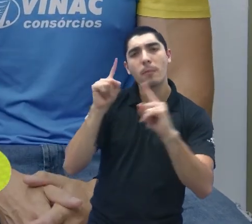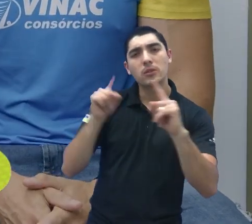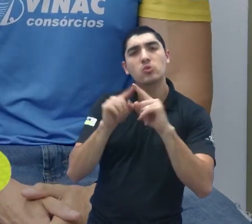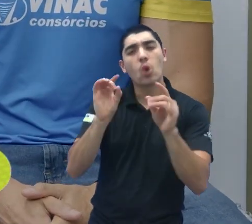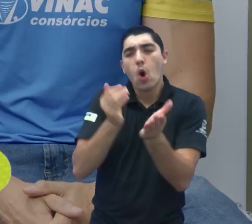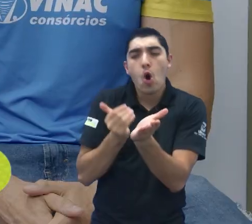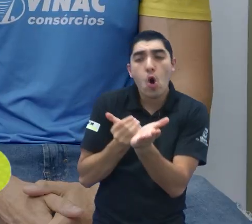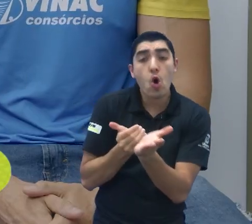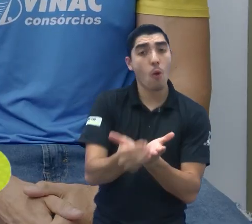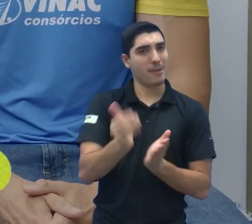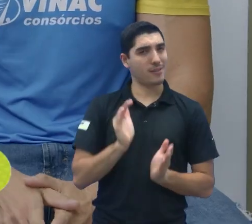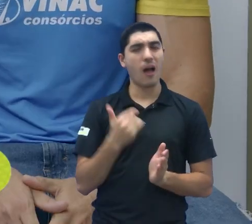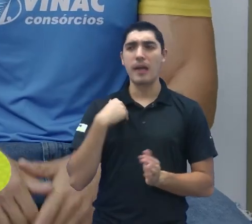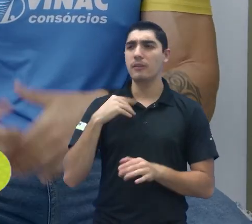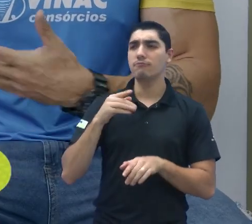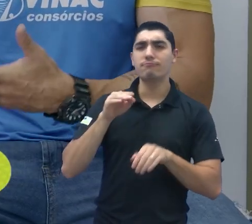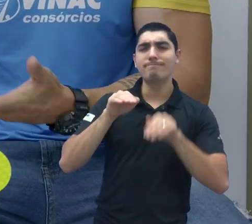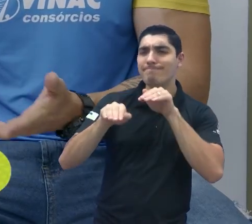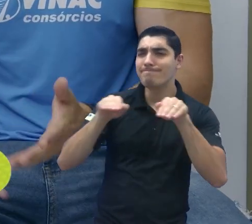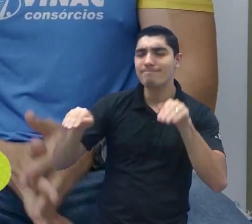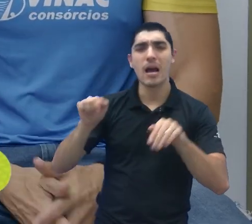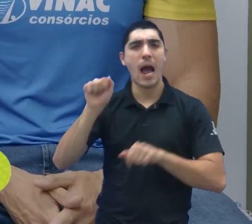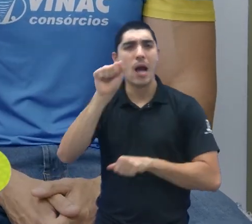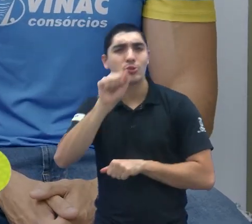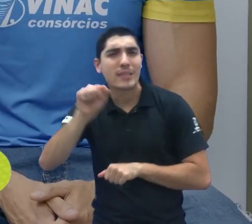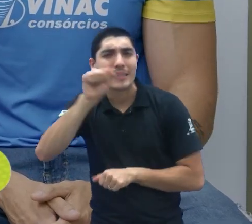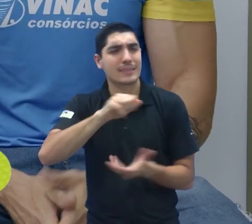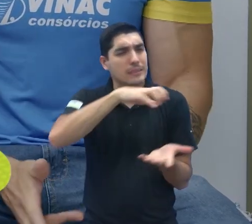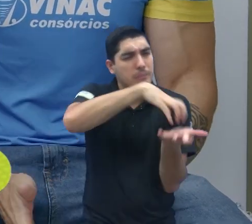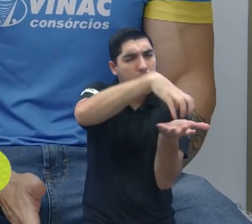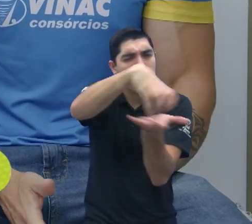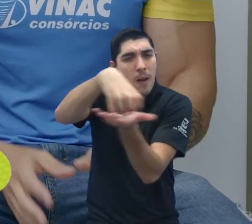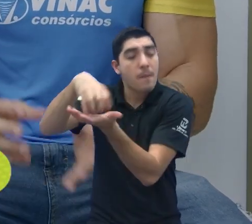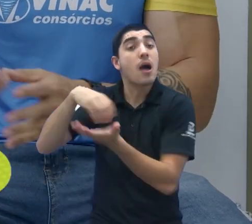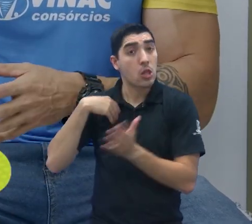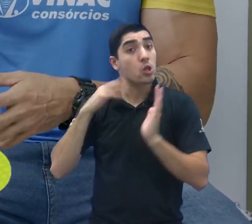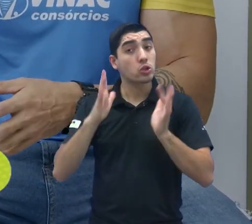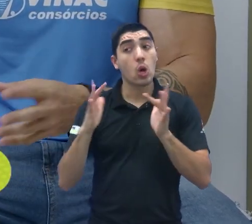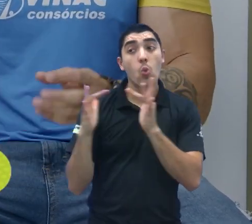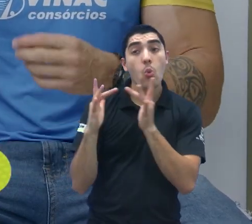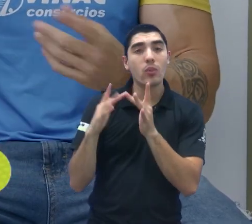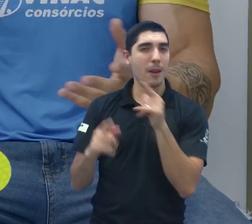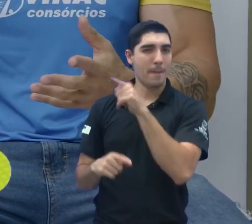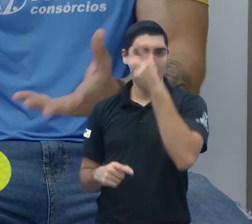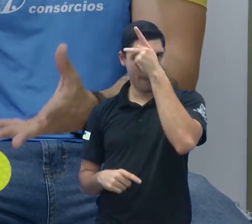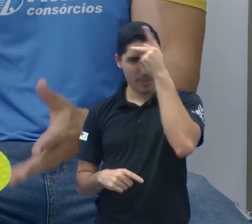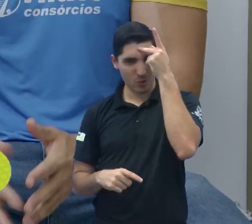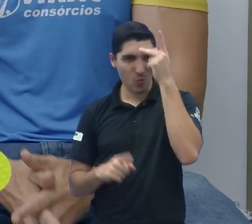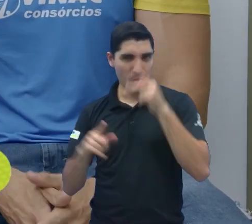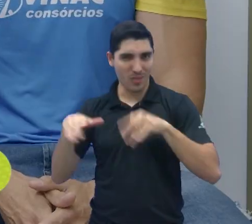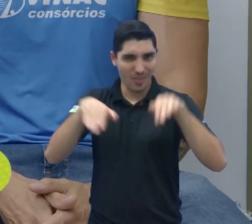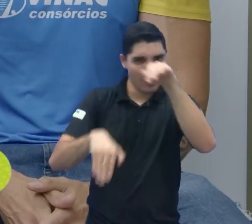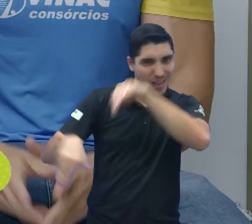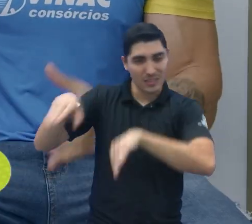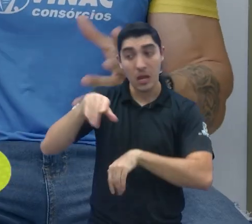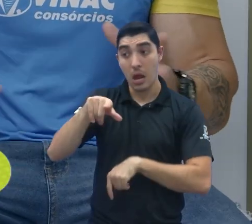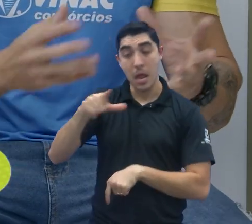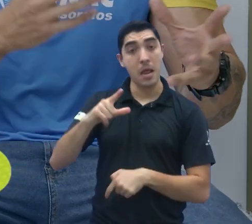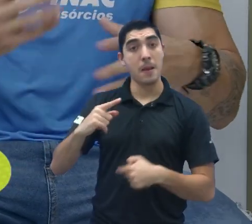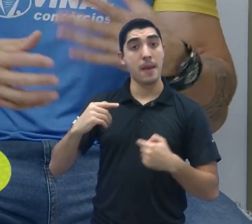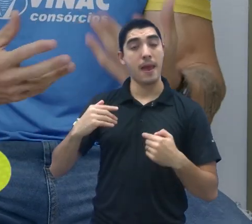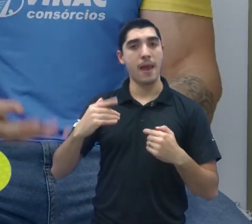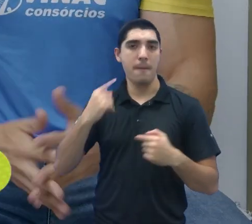todas as associações aqui de São José, eu já tinha um contato com algumas pessoas da natação que tinham o perfil, né, físico para a modalidade, a